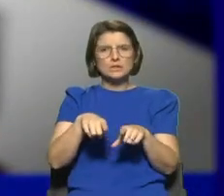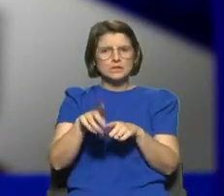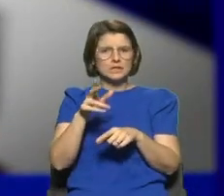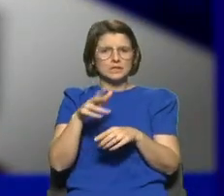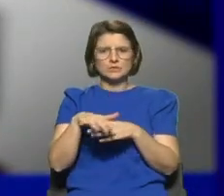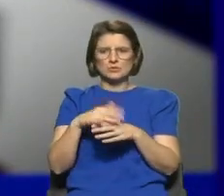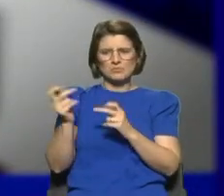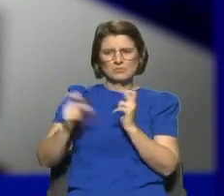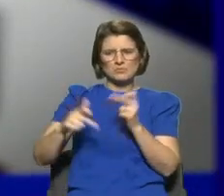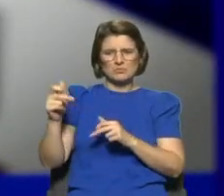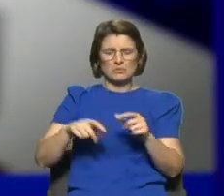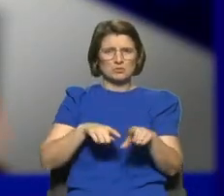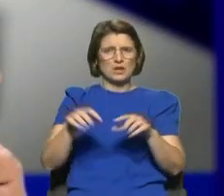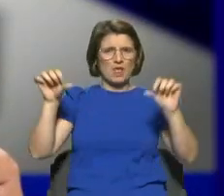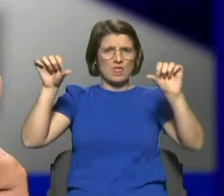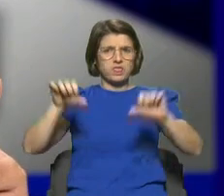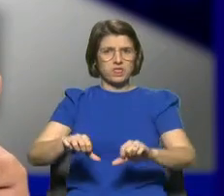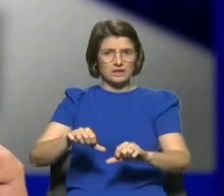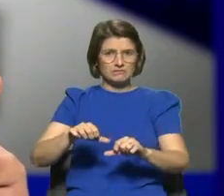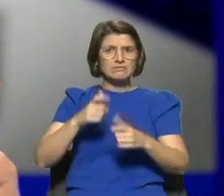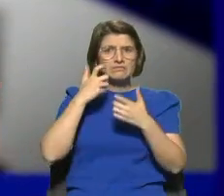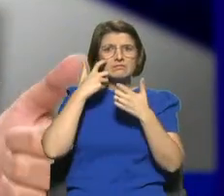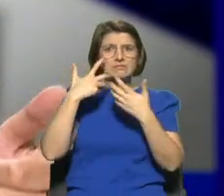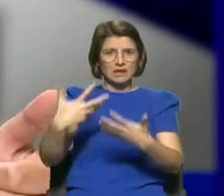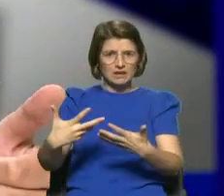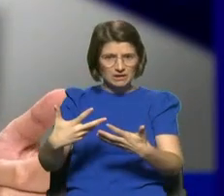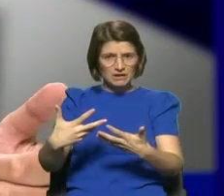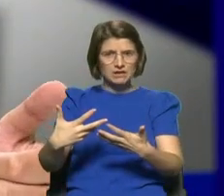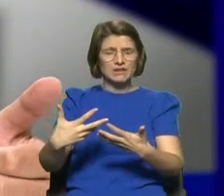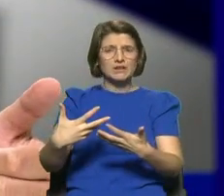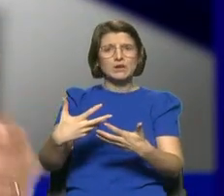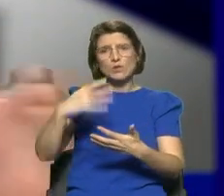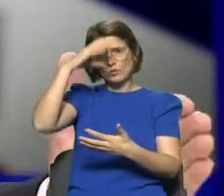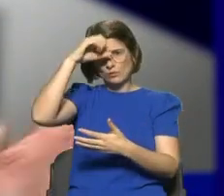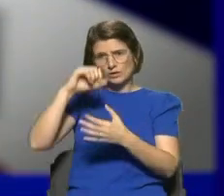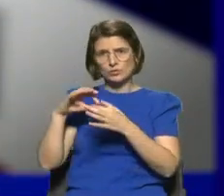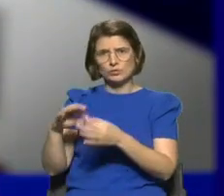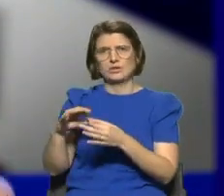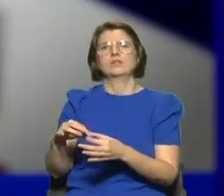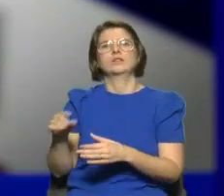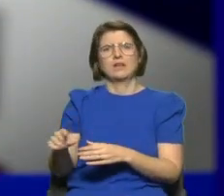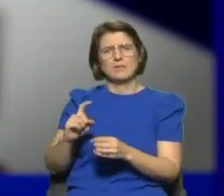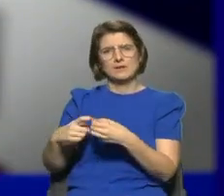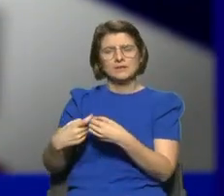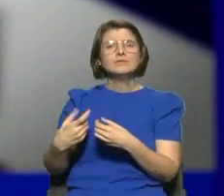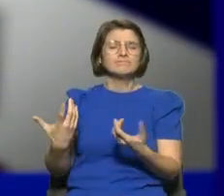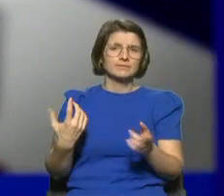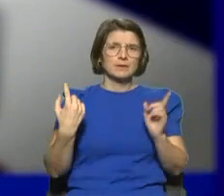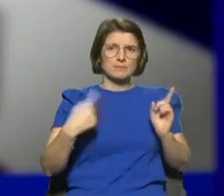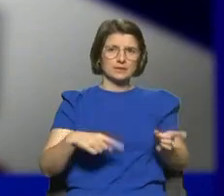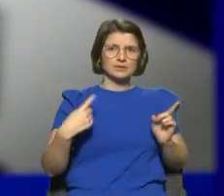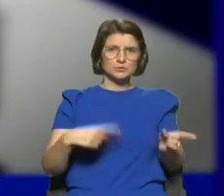região se deve aos partidos que compõem a Coligação do governo repare é Março